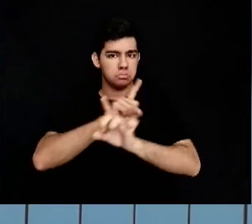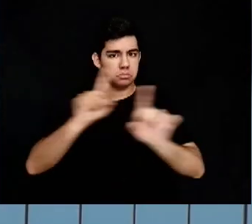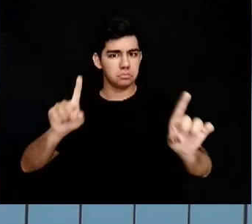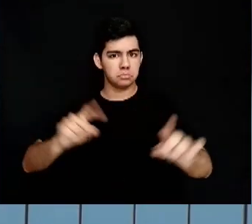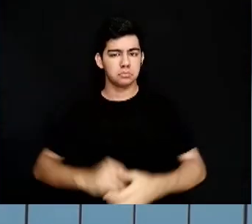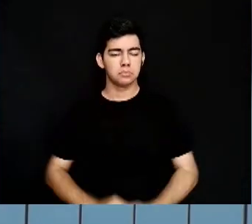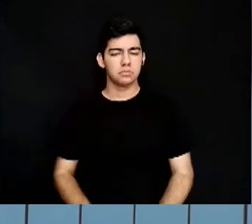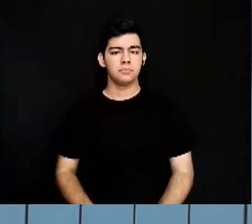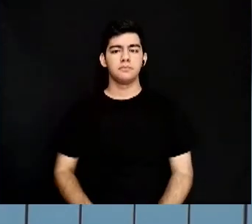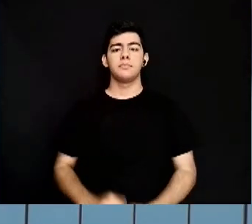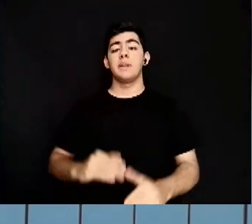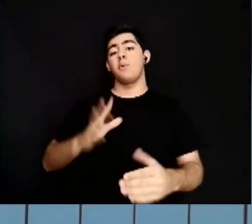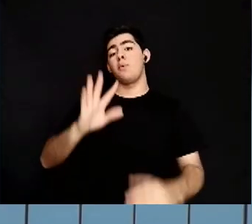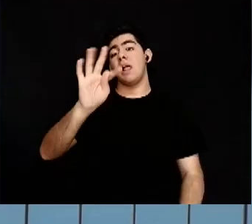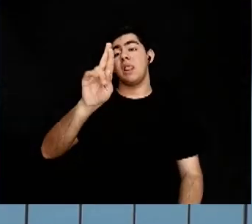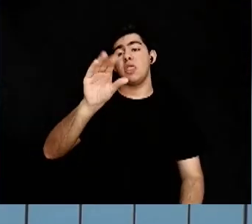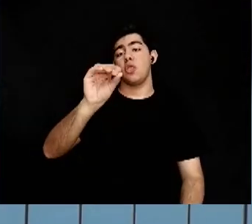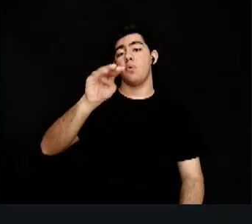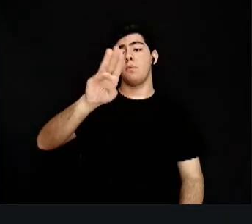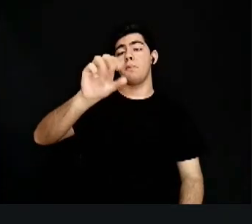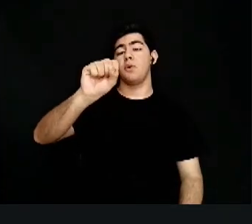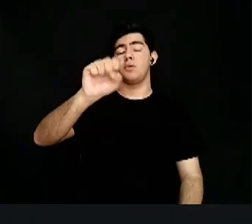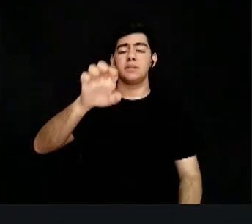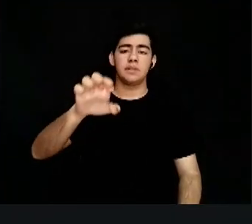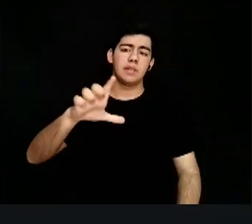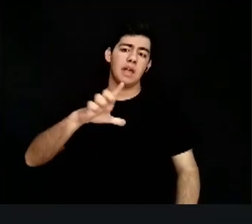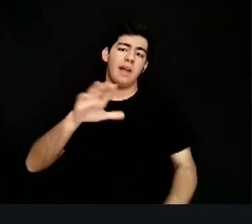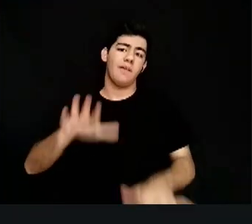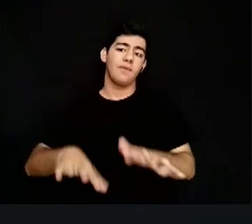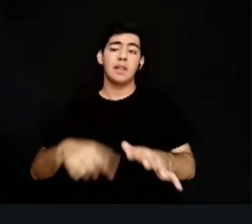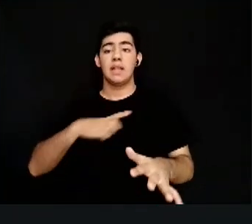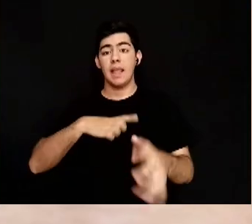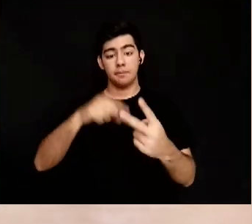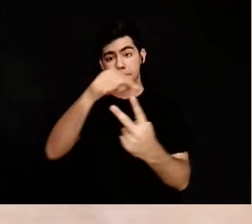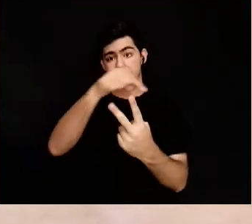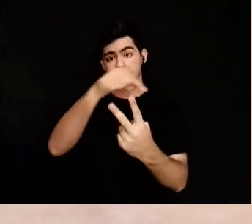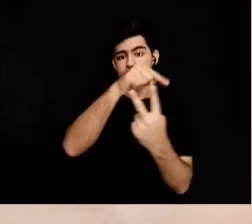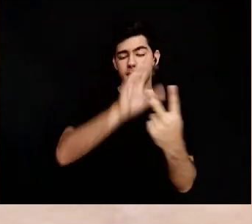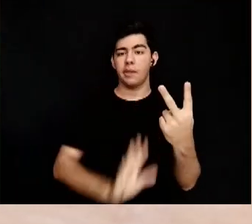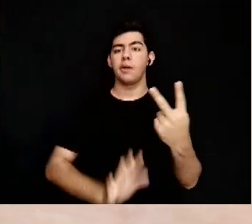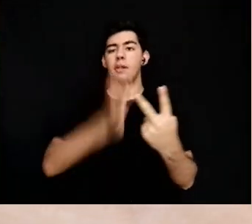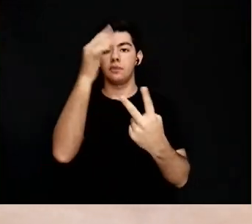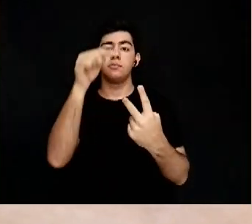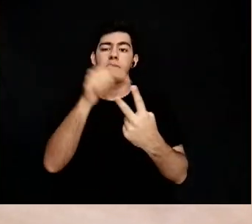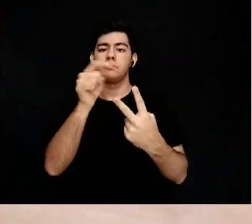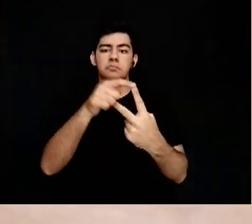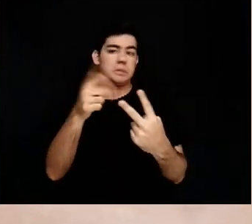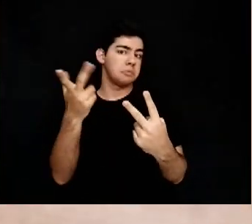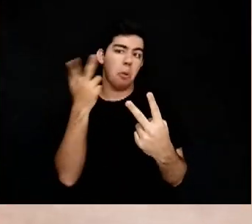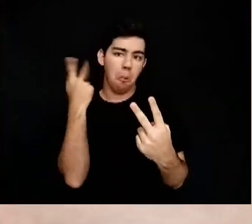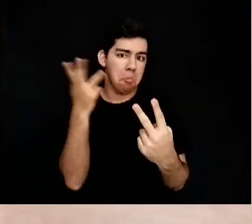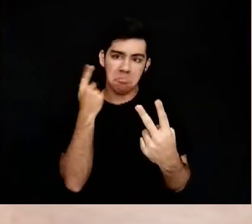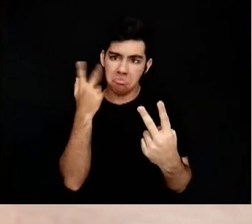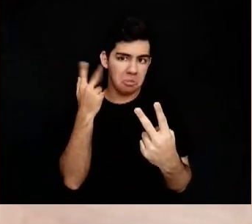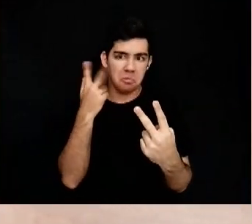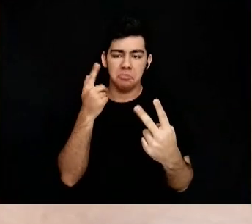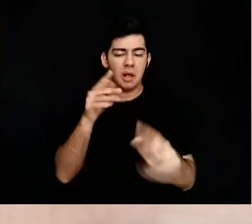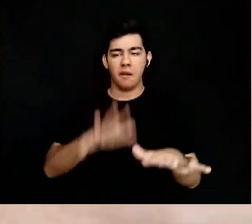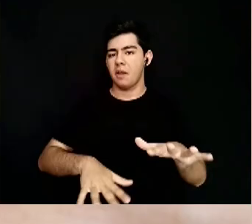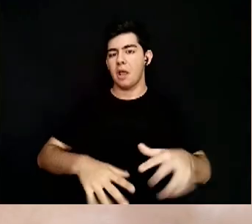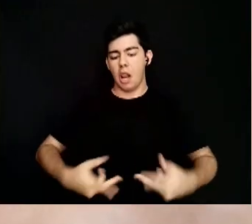incidência? A trombose venosa, ela pode aparecer de duas maneiras, né? Uma, de maneira espontânea. A